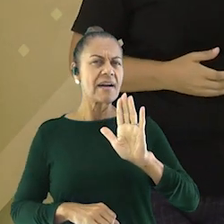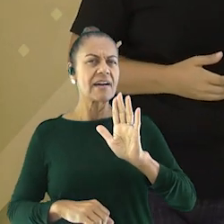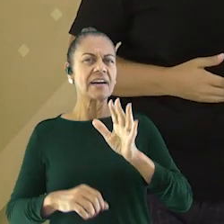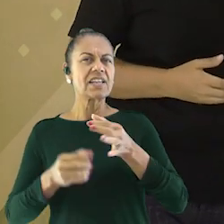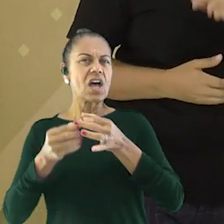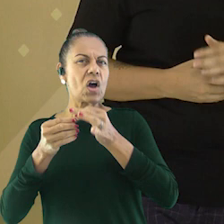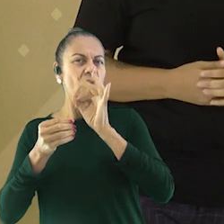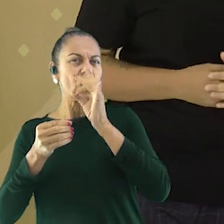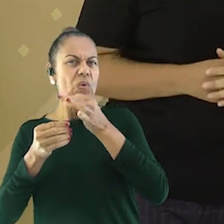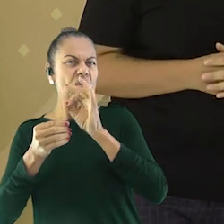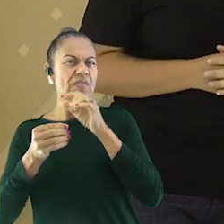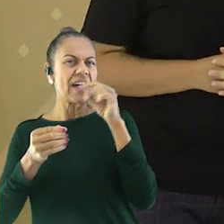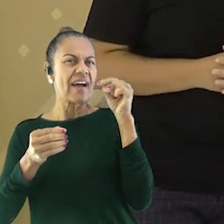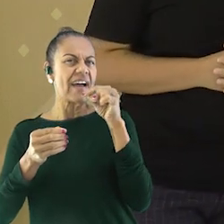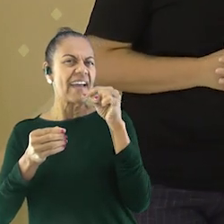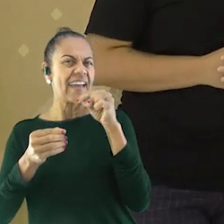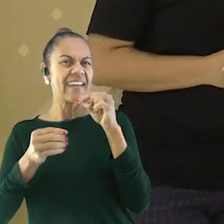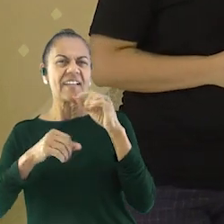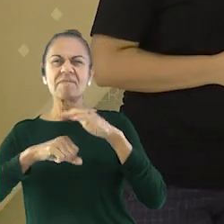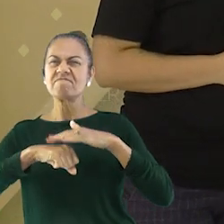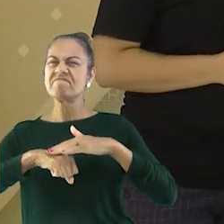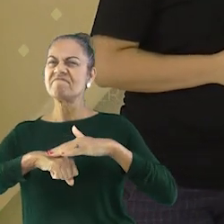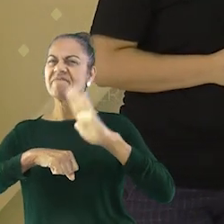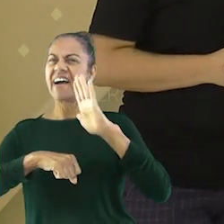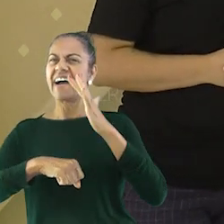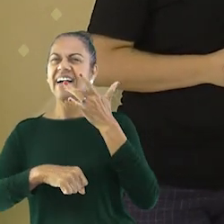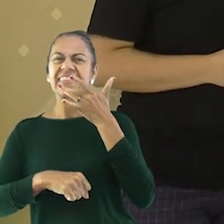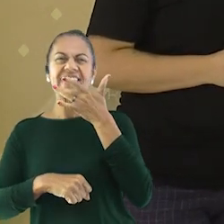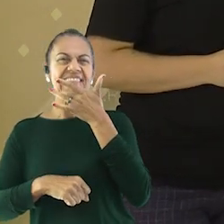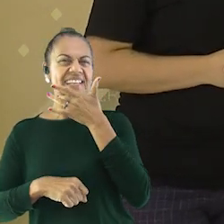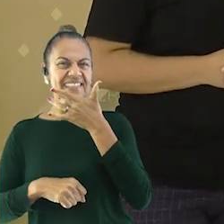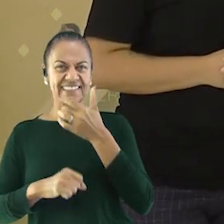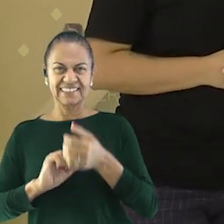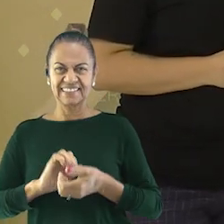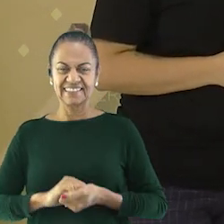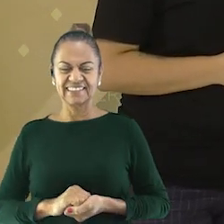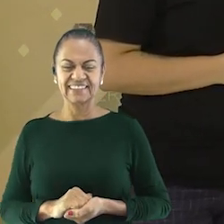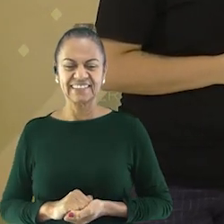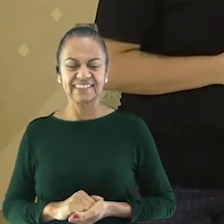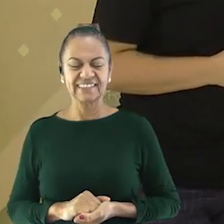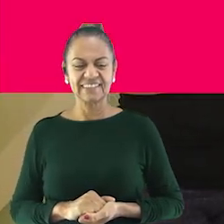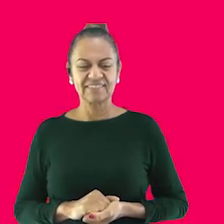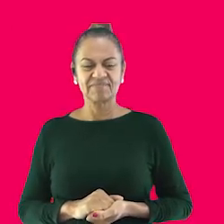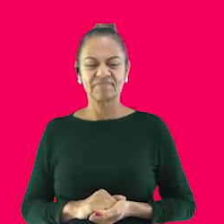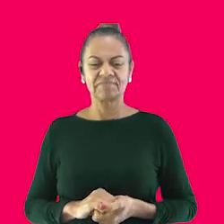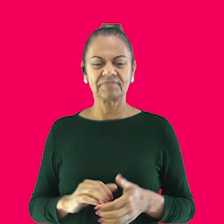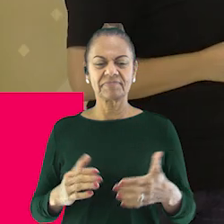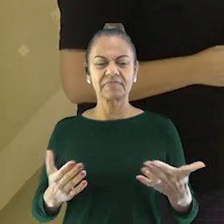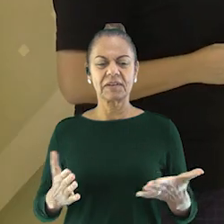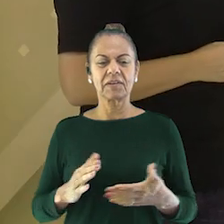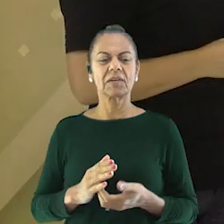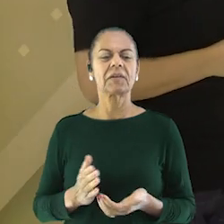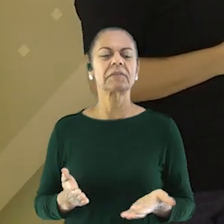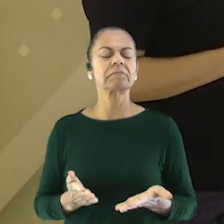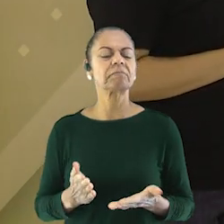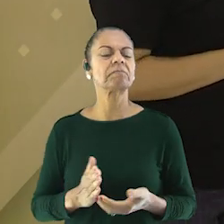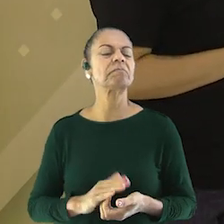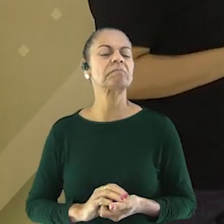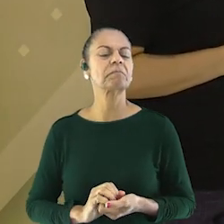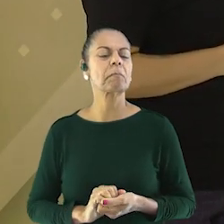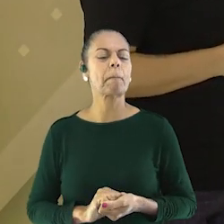mais deliciosas. Compartilhe da sua opinião, professor. Vamos lá. Próxima cena.